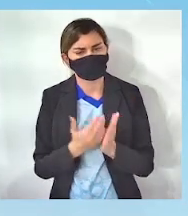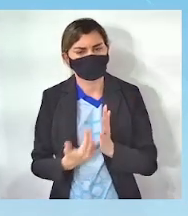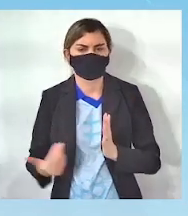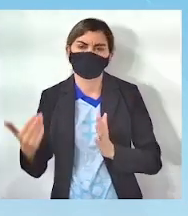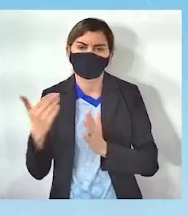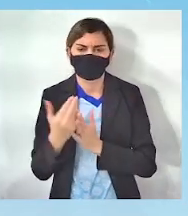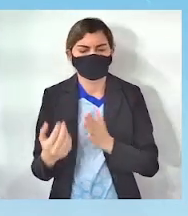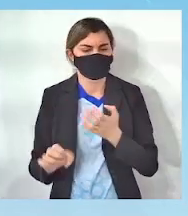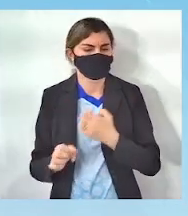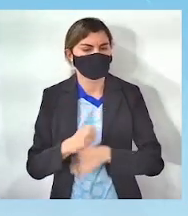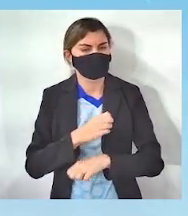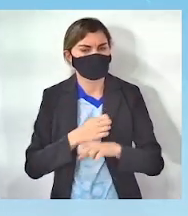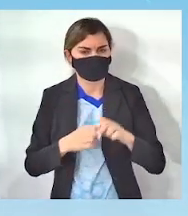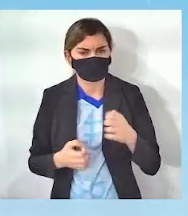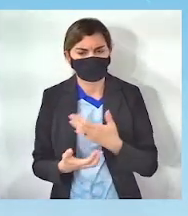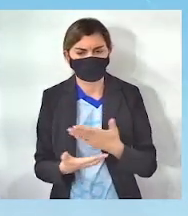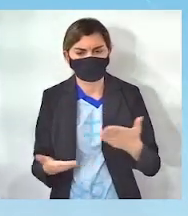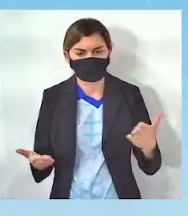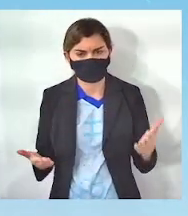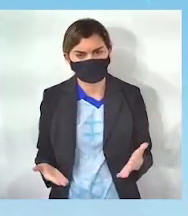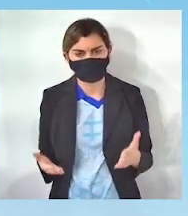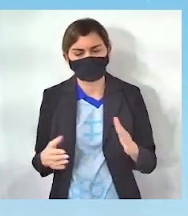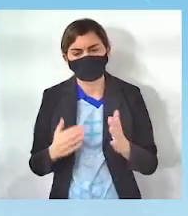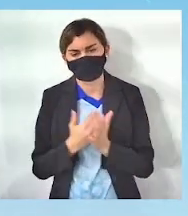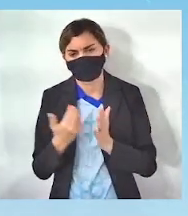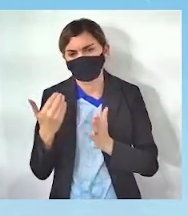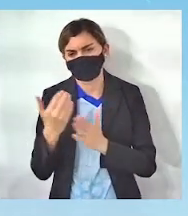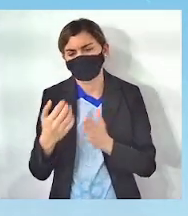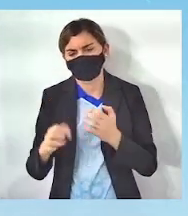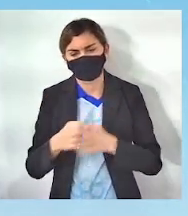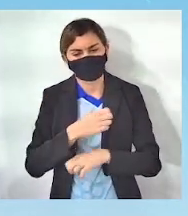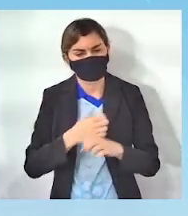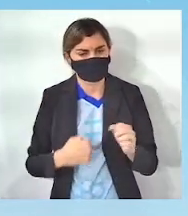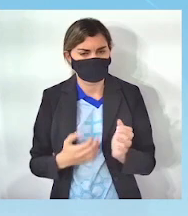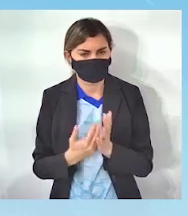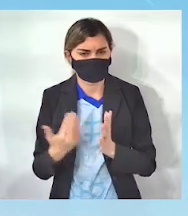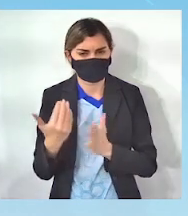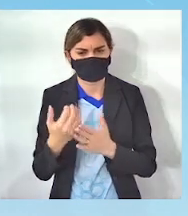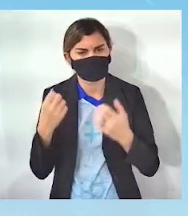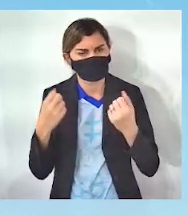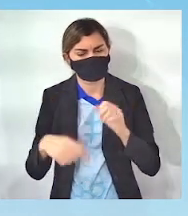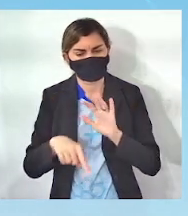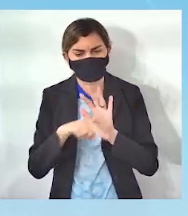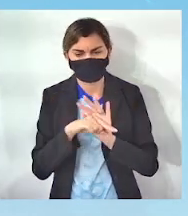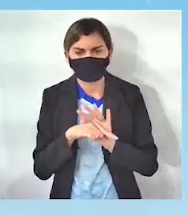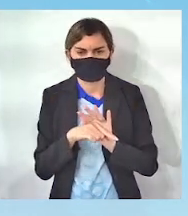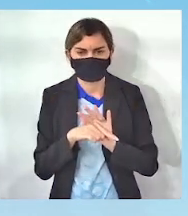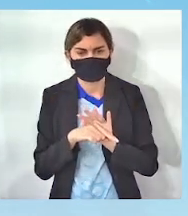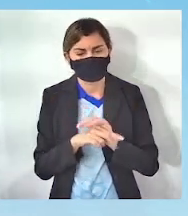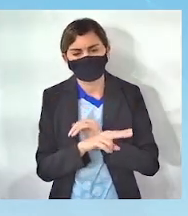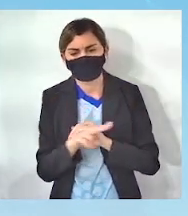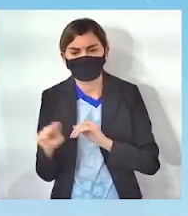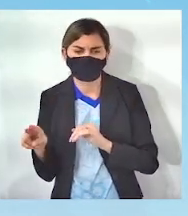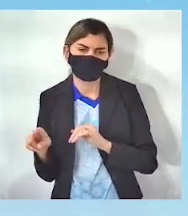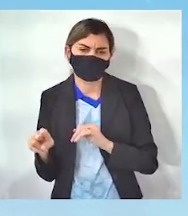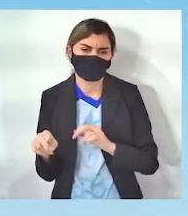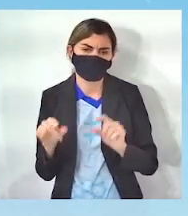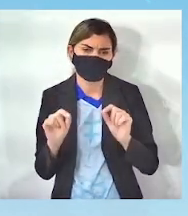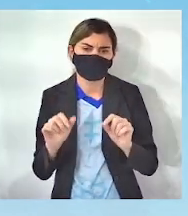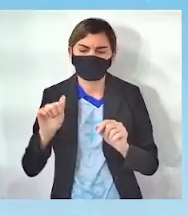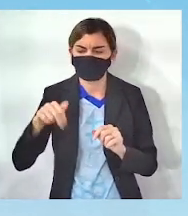excesso de elétrons. E aí, ao ter excesso de elétrons, ele tem excesso de cargas negativas, chamaremos isso aí